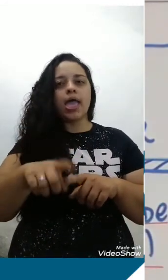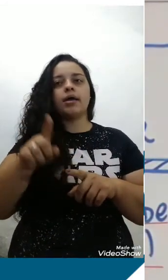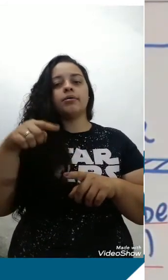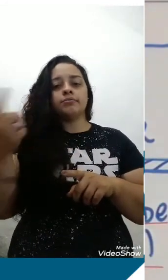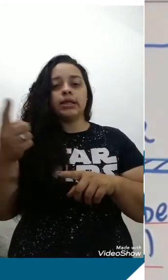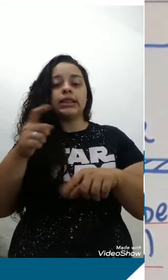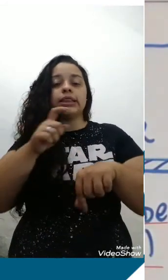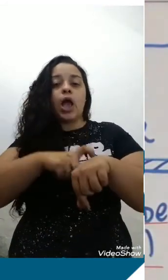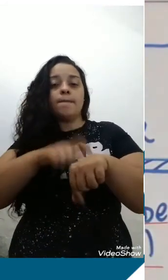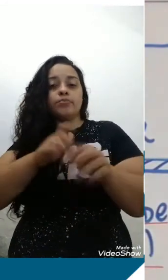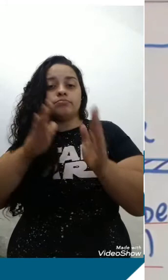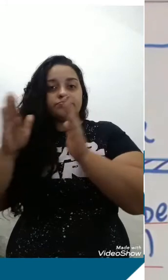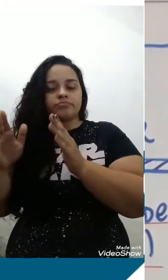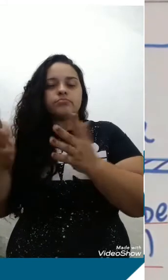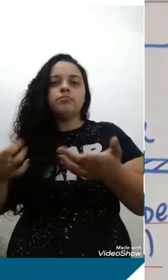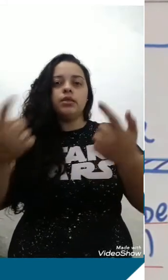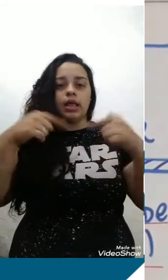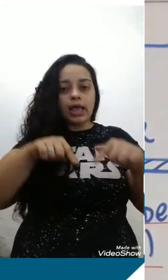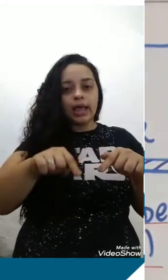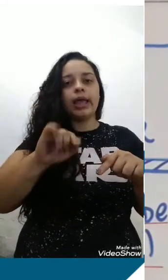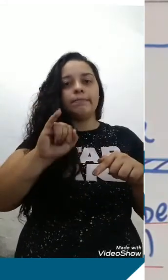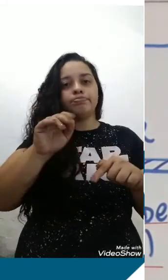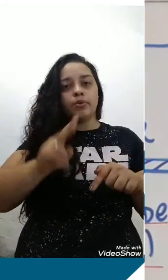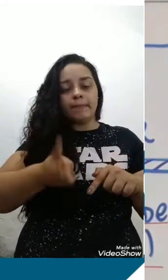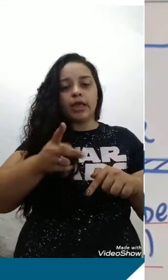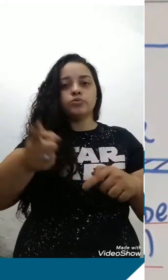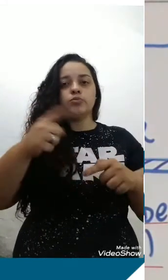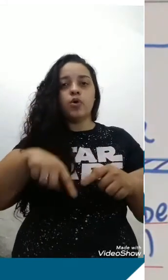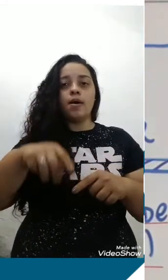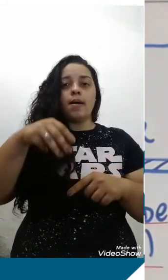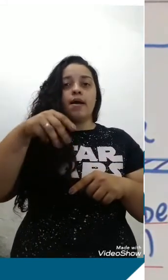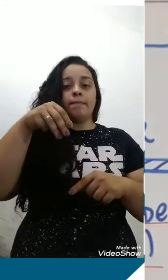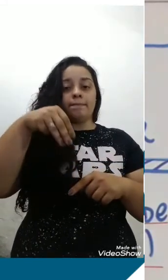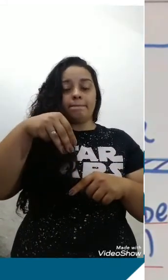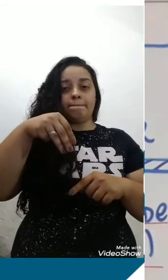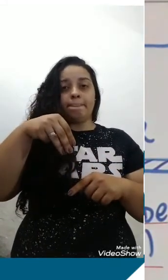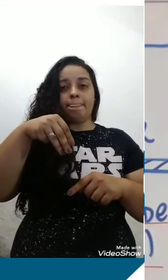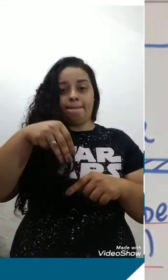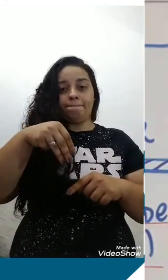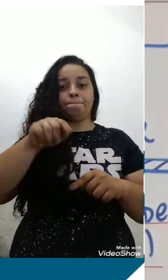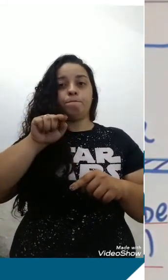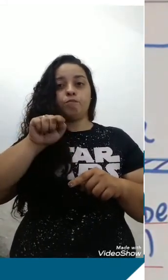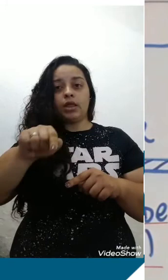vez, é a razão entre a variação da velocidade